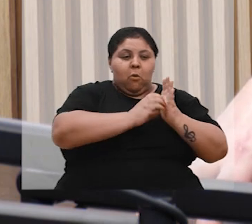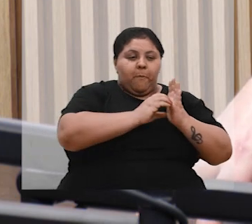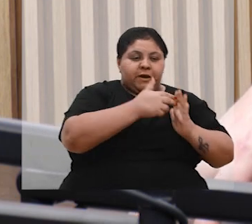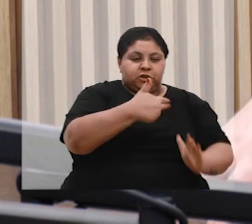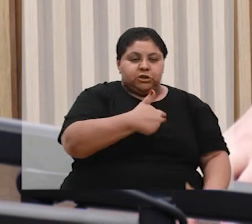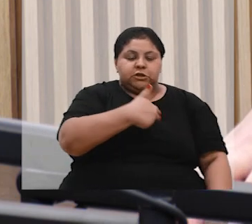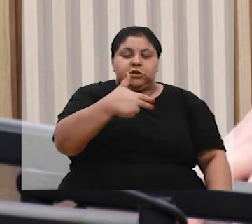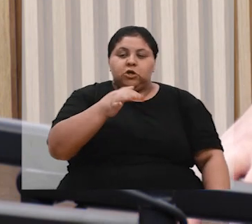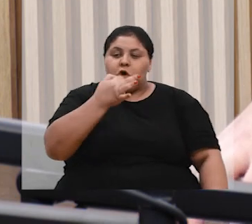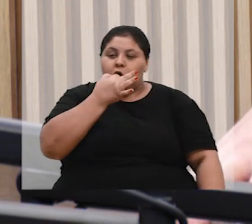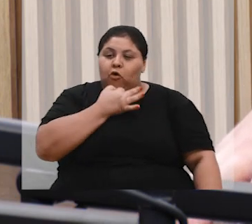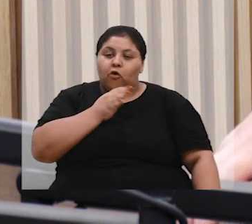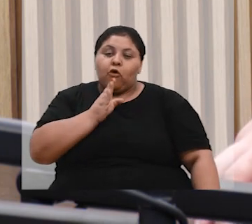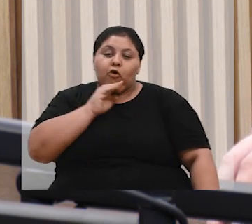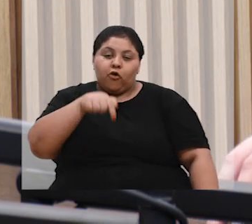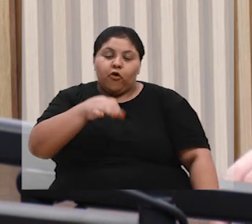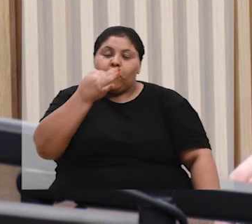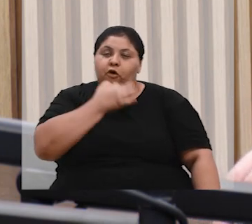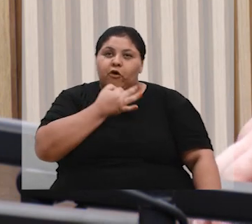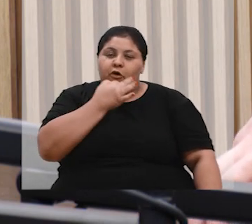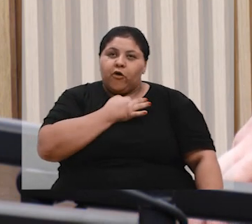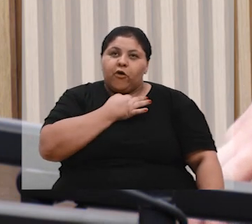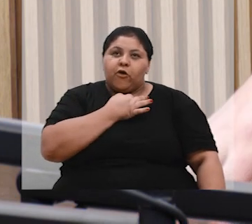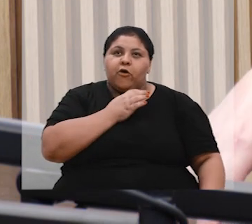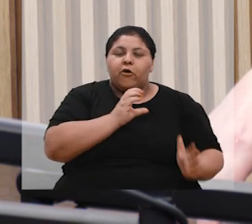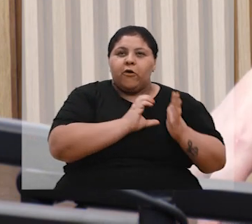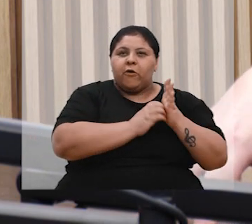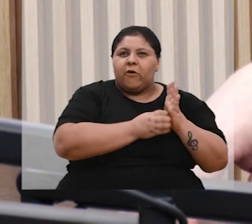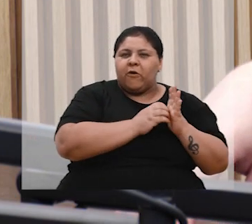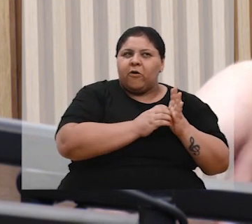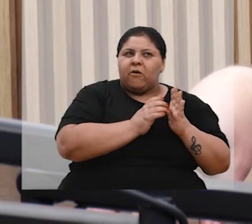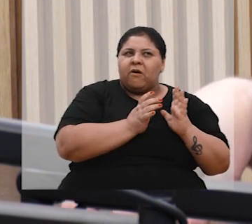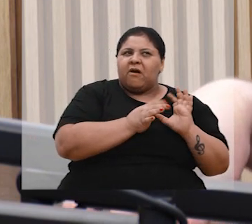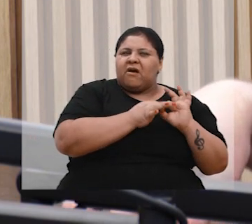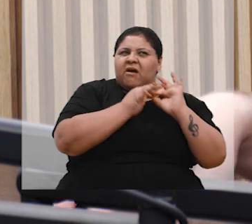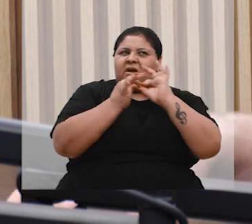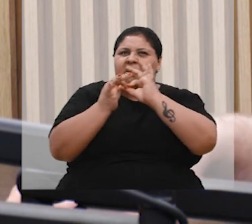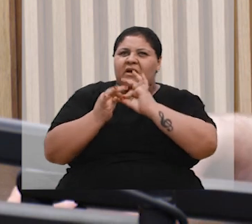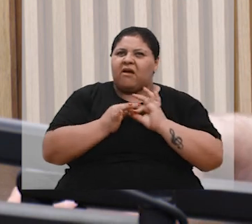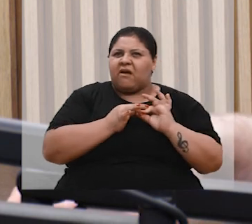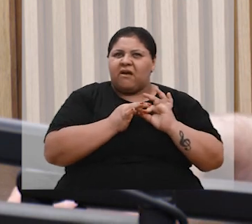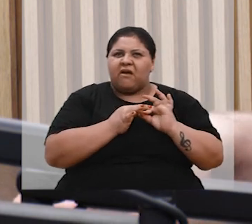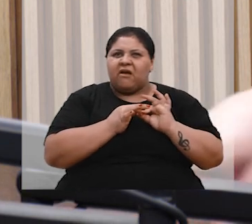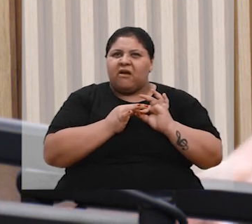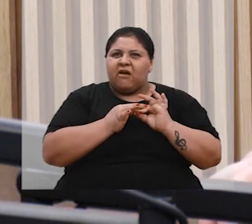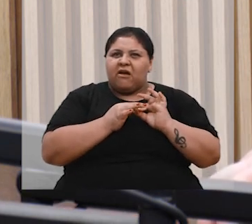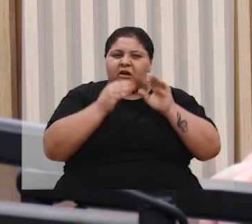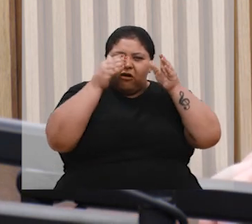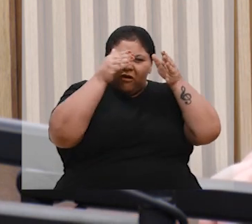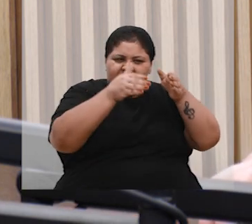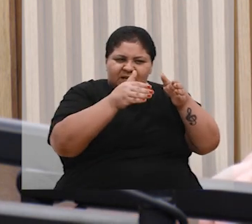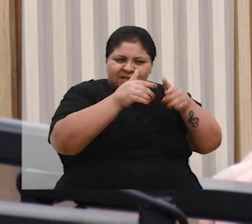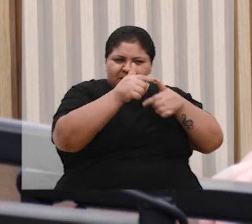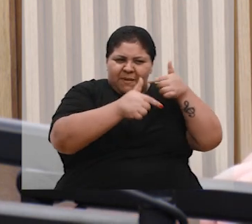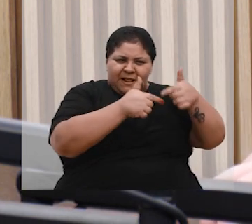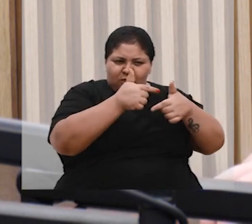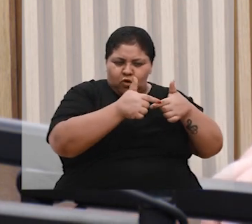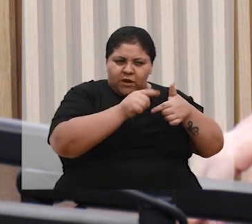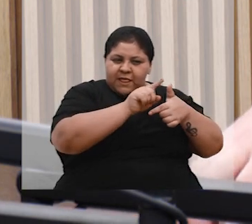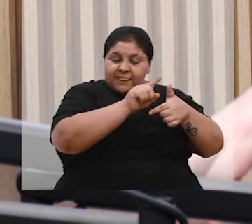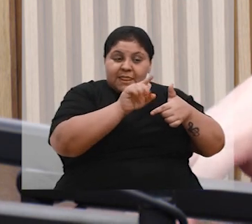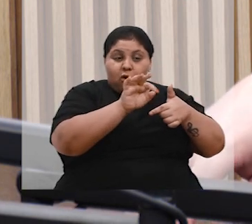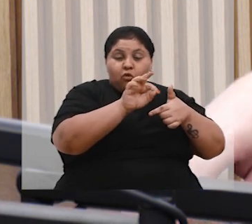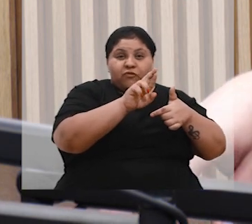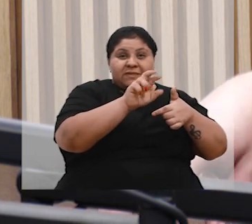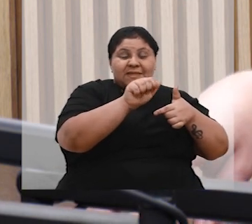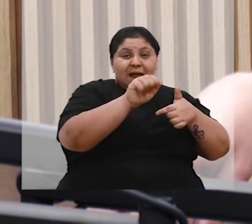também em Caxias um partido de cunho vinculado de maneira mais direta ao trabalhador, não era trabalhista, né?